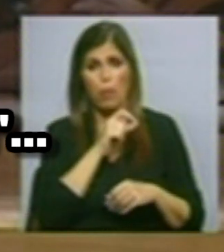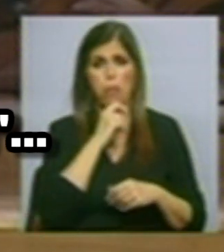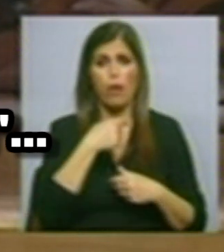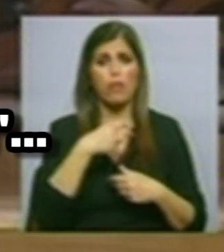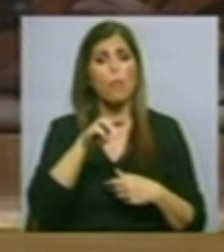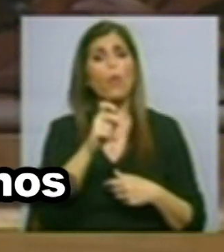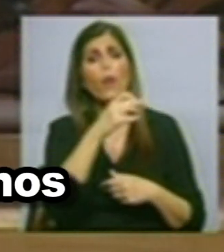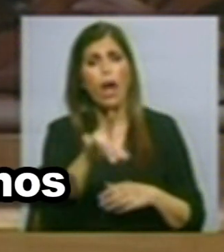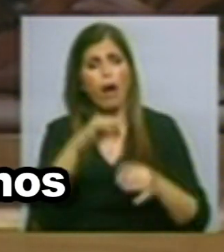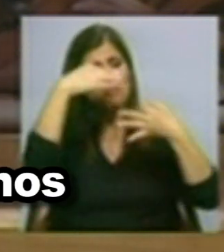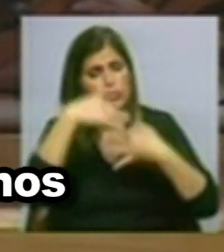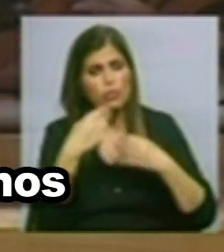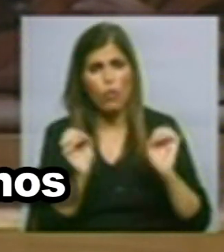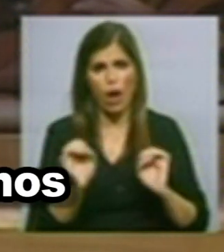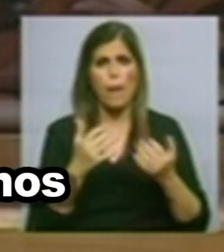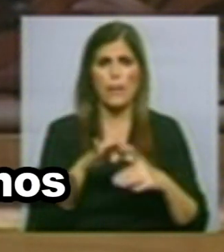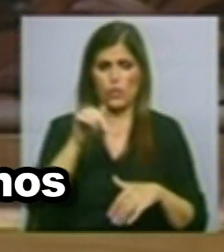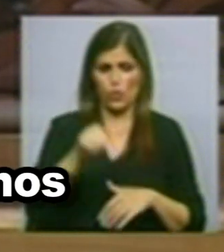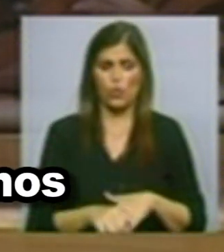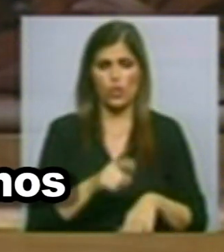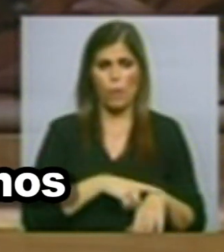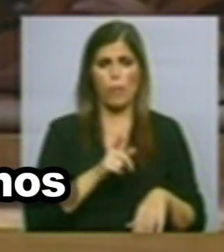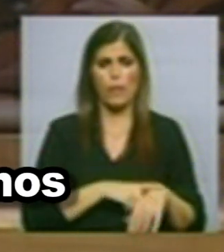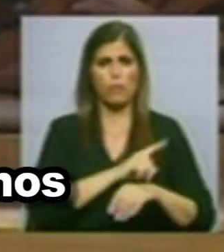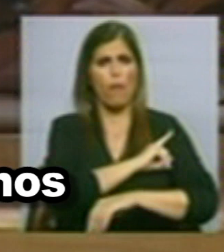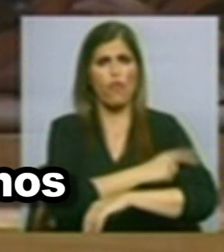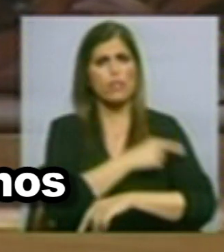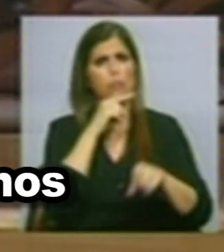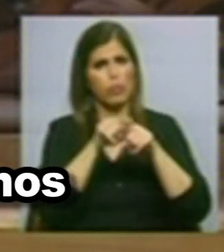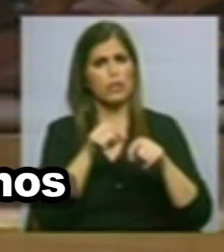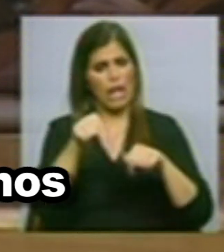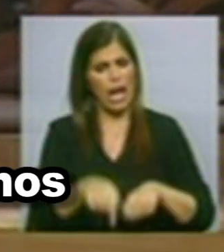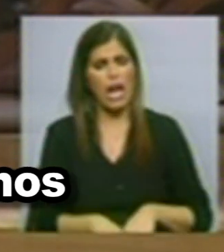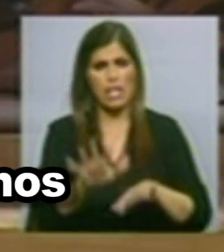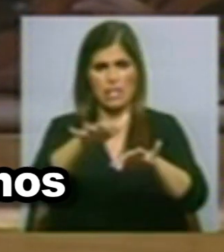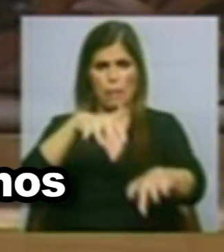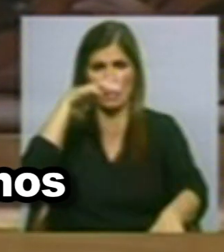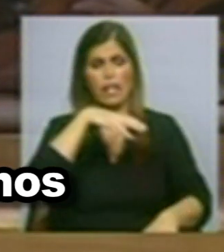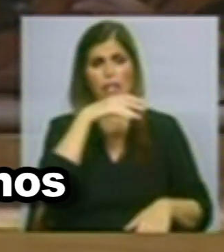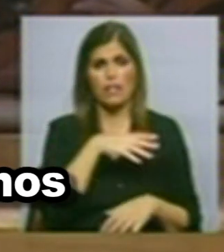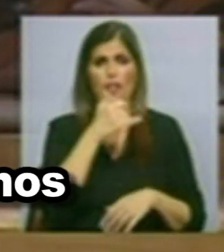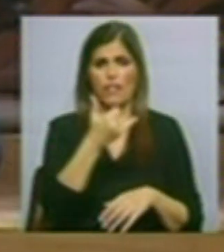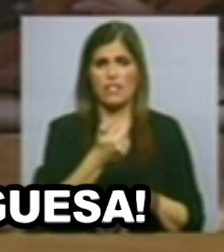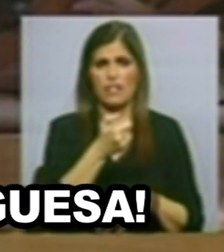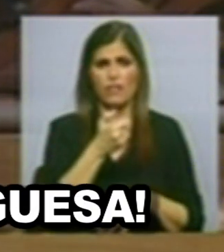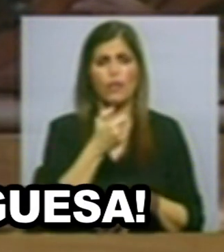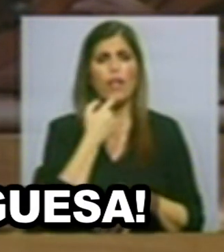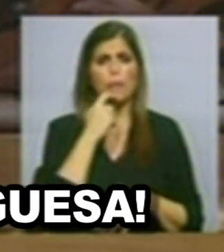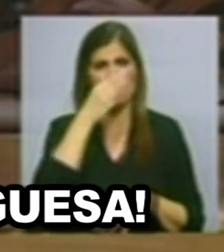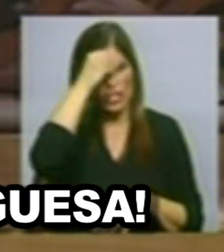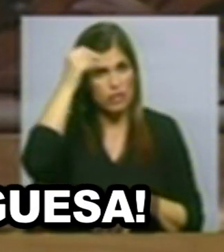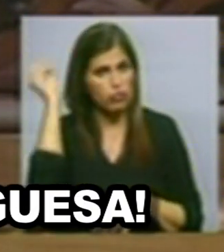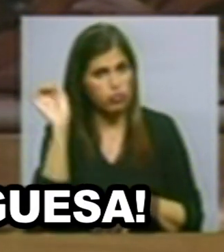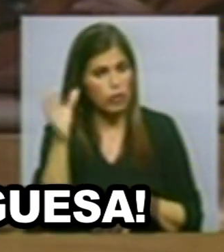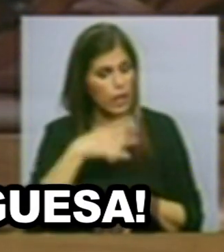moralmente viável, mas hoje é o momento em que há uma força política nesta Assembleia que diz: o 25 de Abril não o esqueceremos, mas queremos